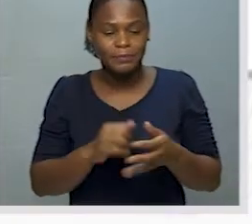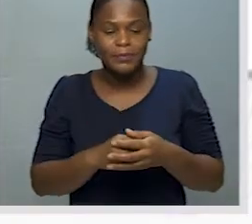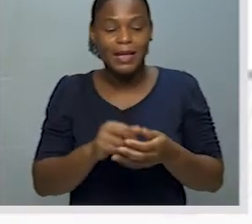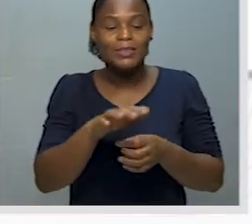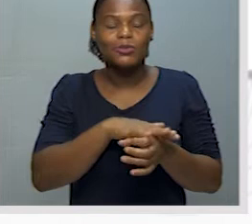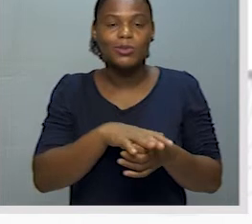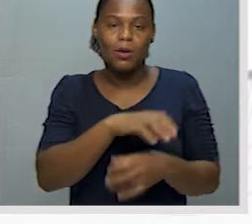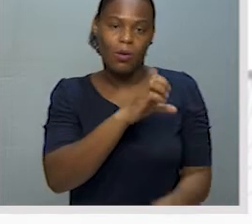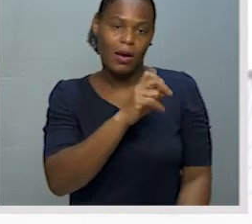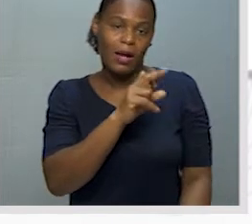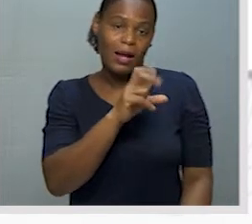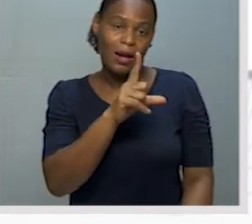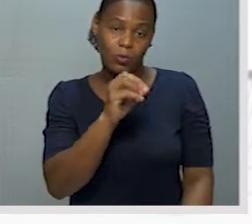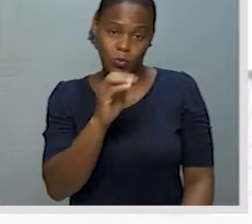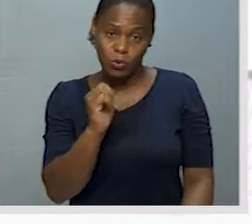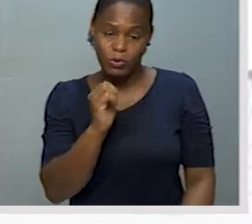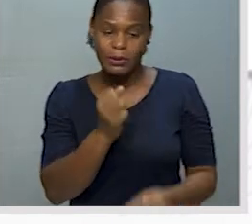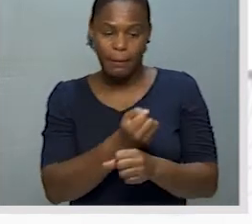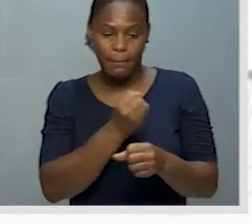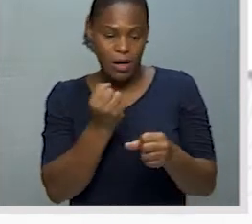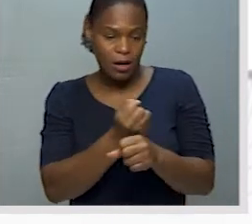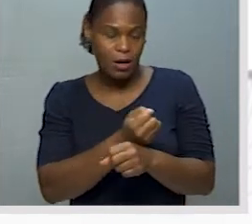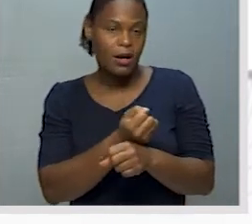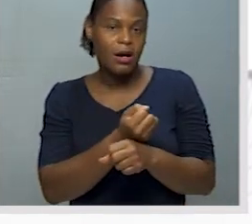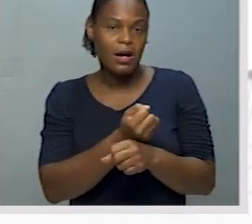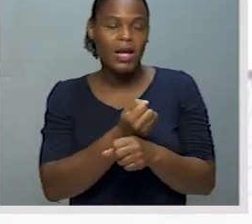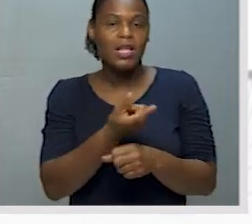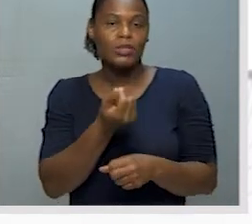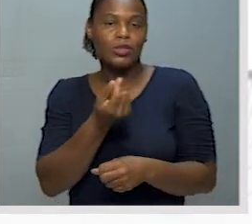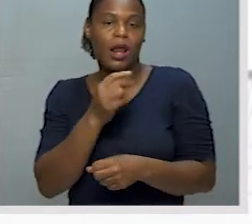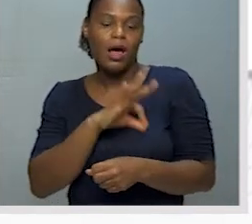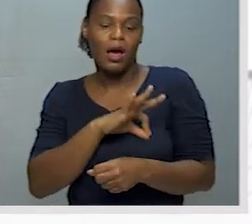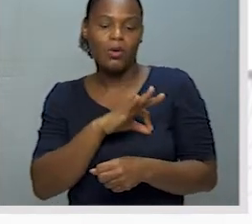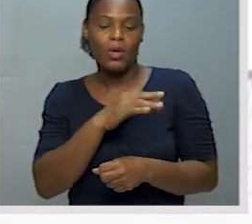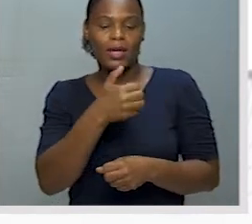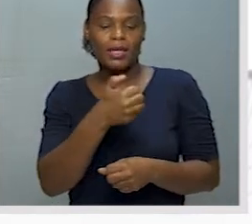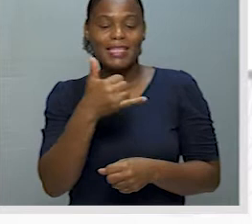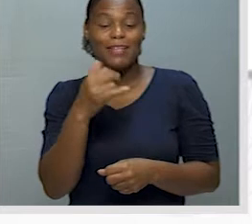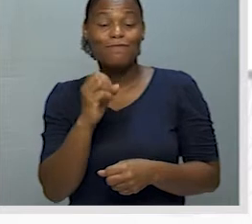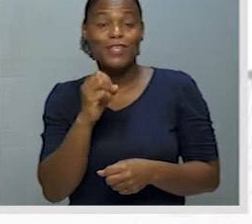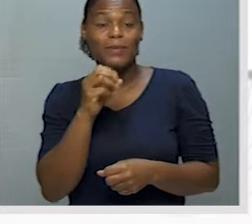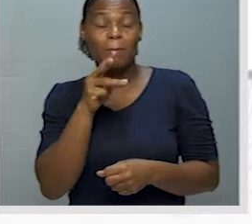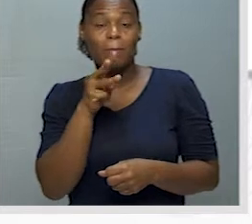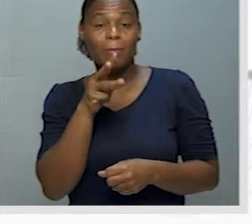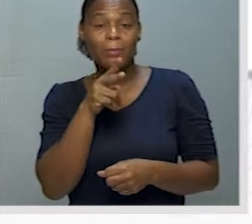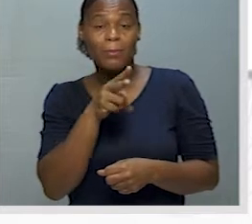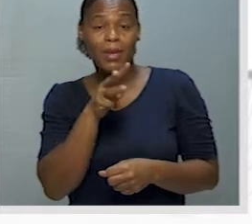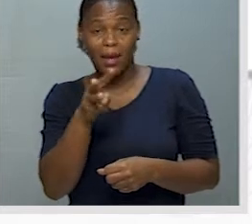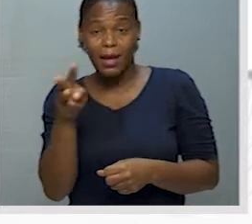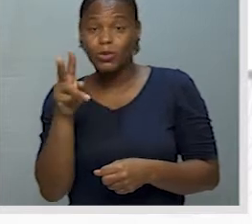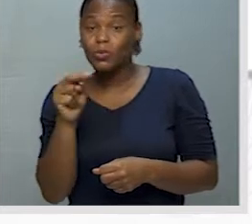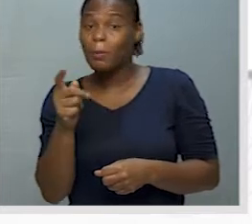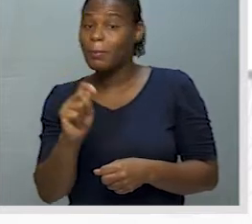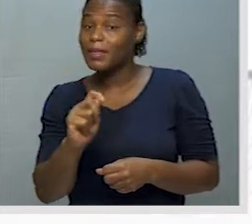o Carlos é operário. O seu salário é de 520 contos por mês.